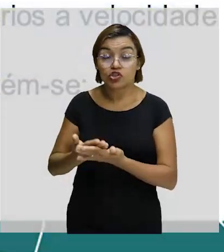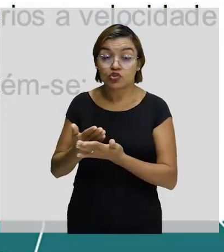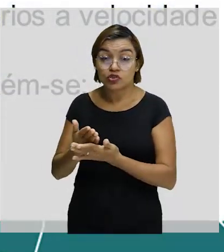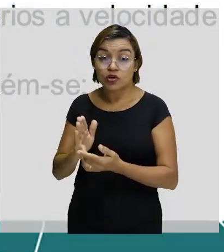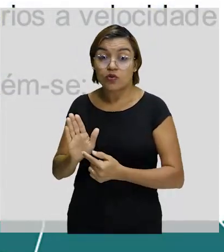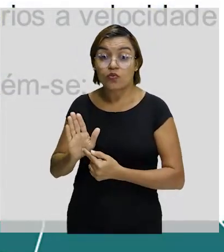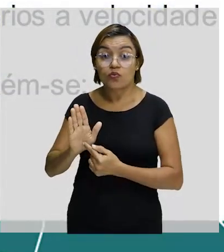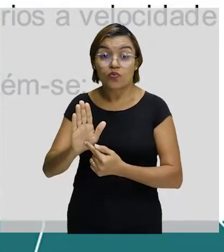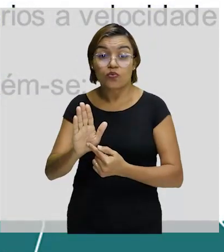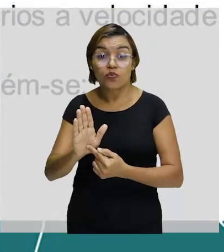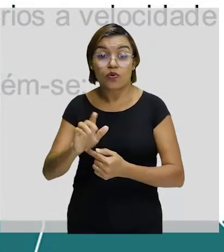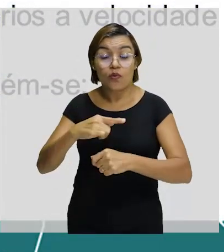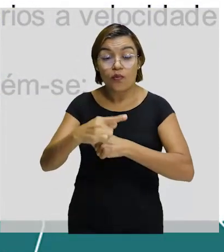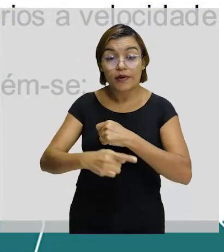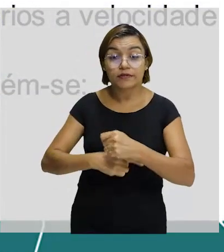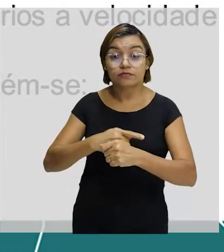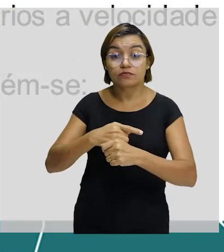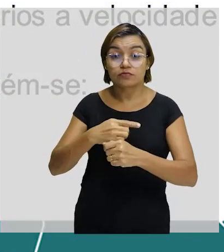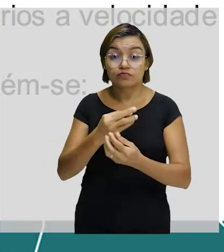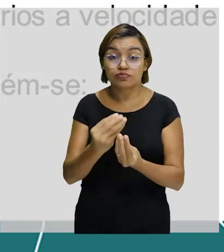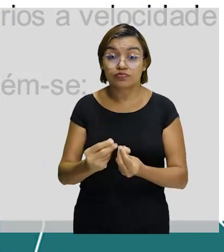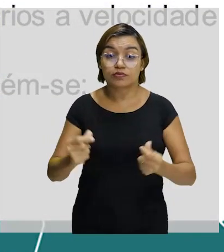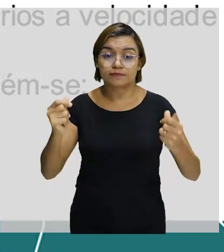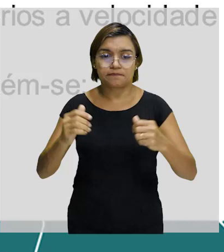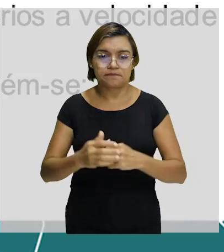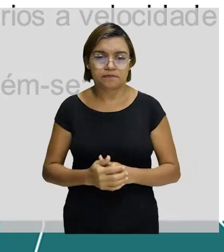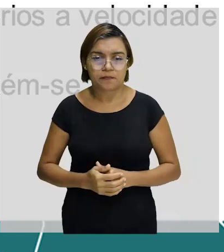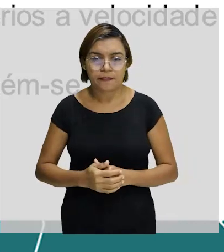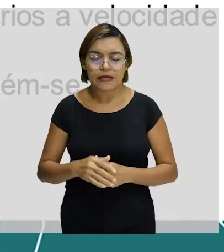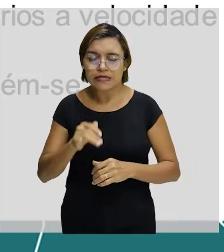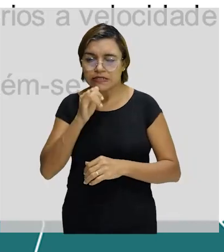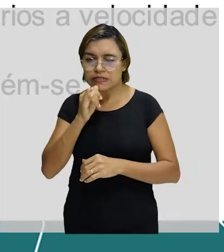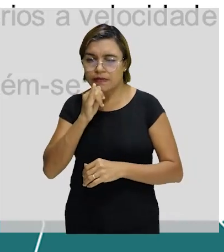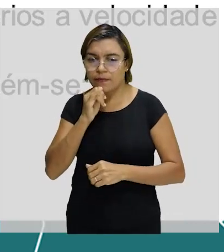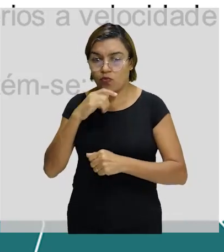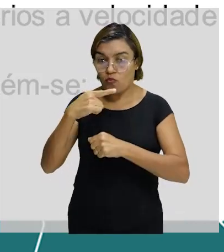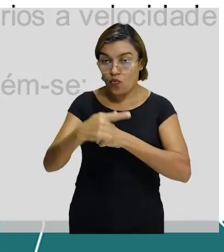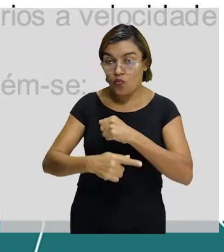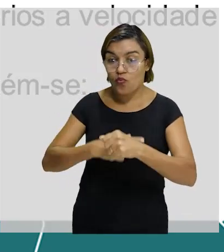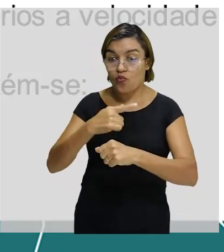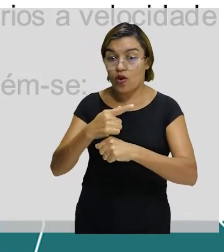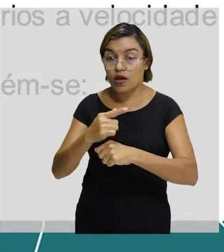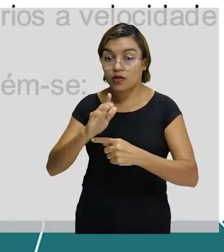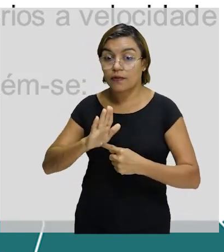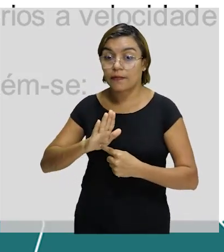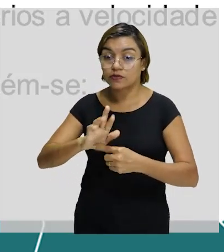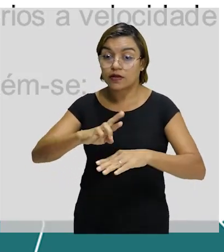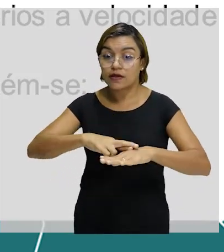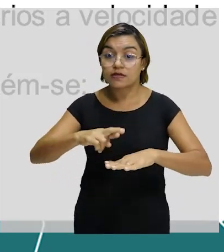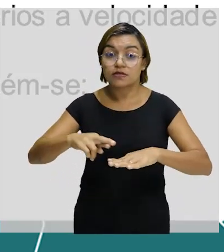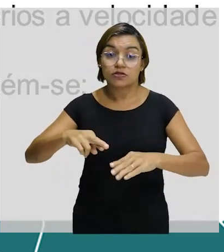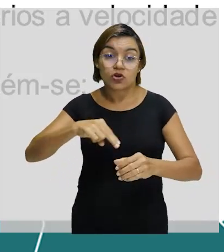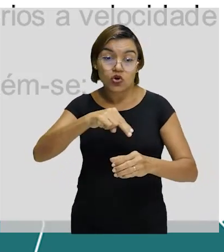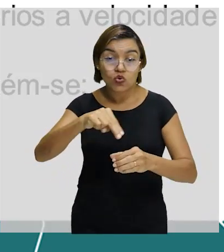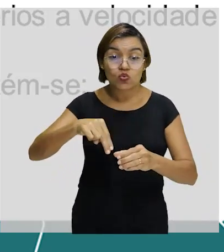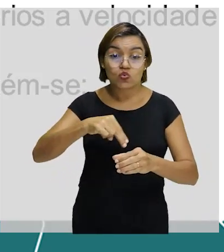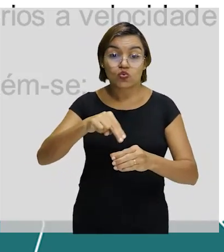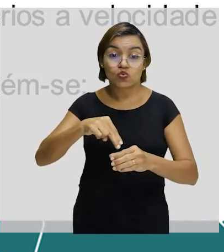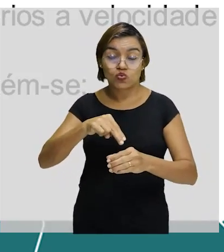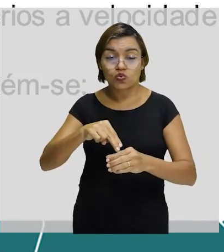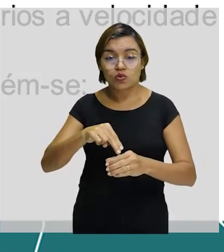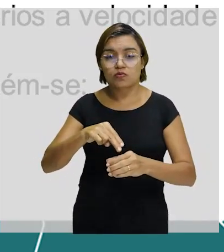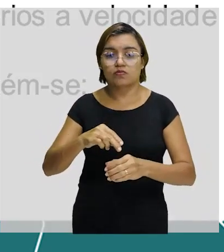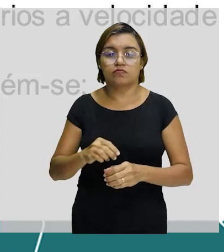um átomo seja emissor de radiação, seu núcleo deve ser obrigatoriamente